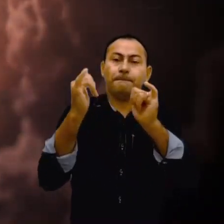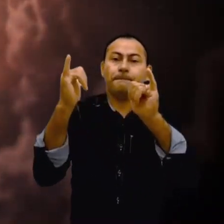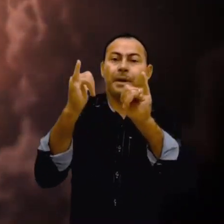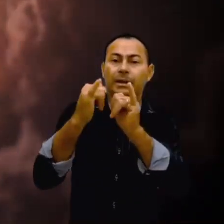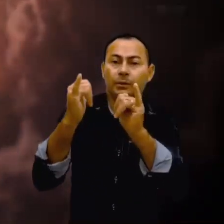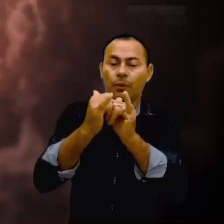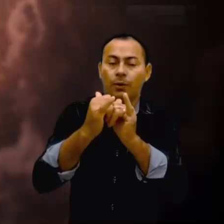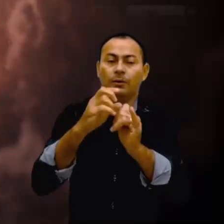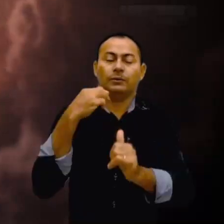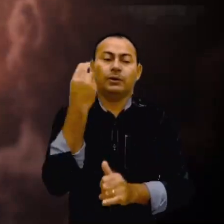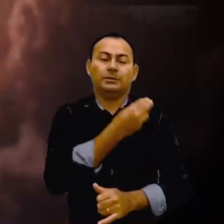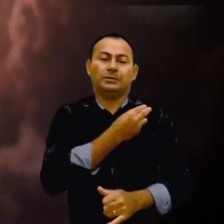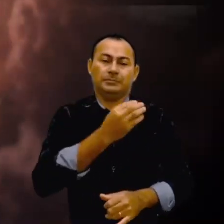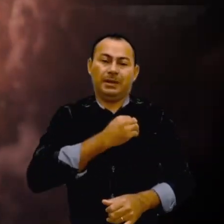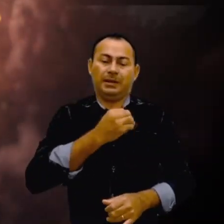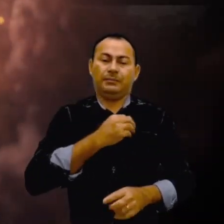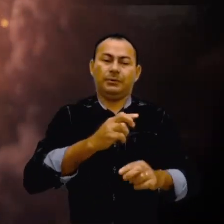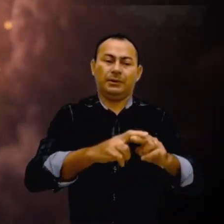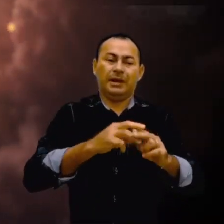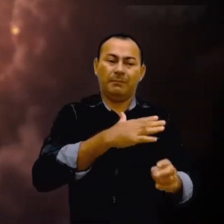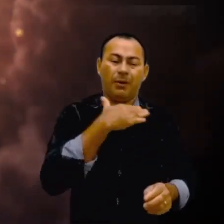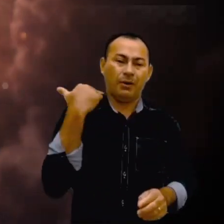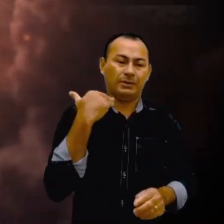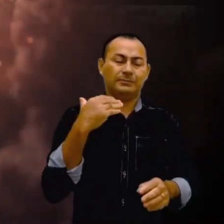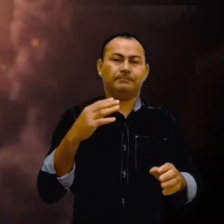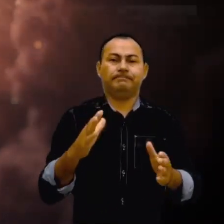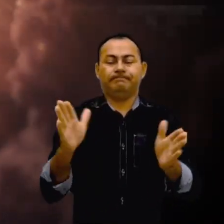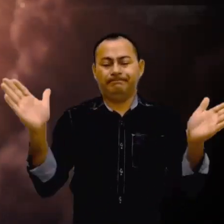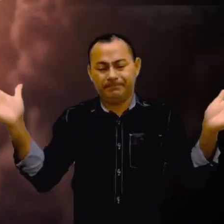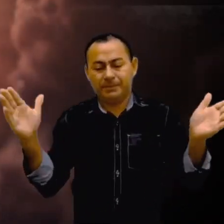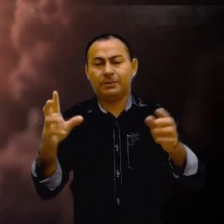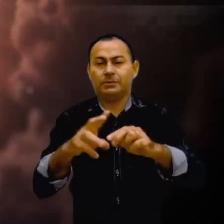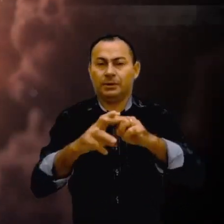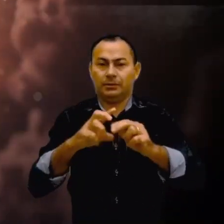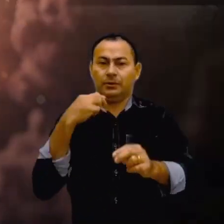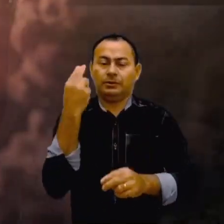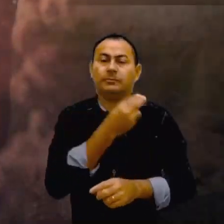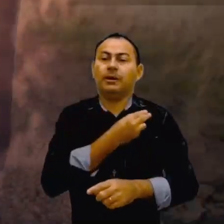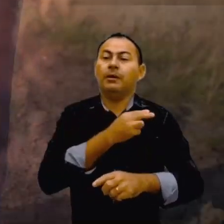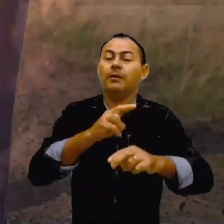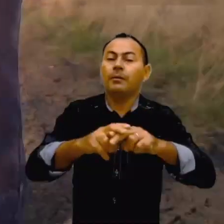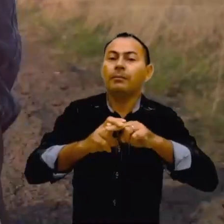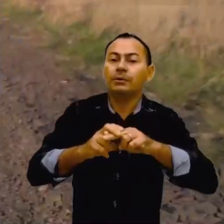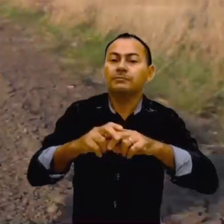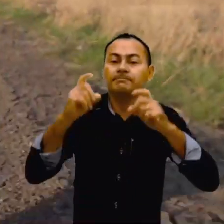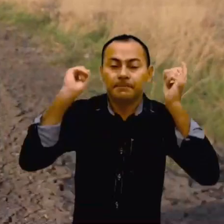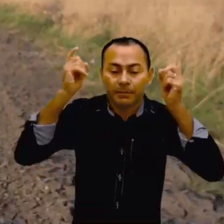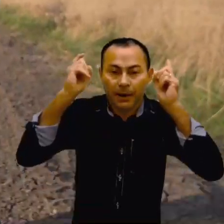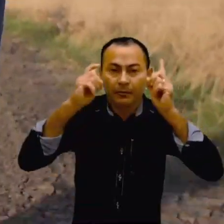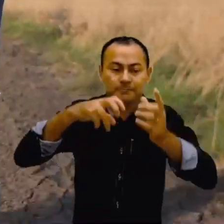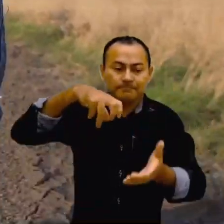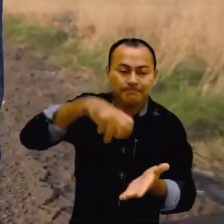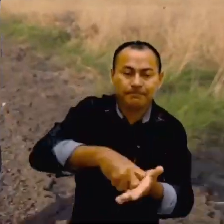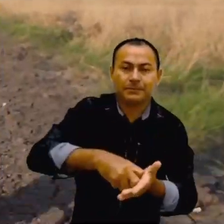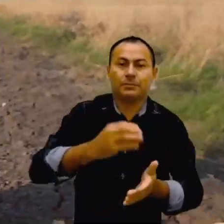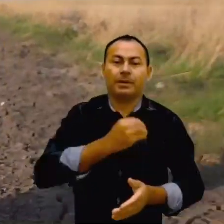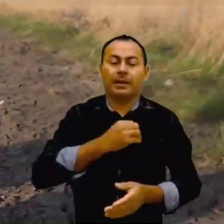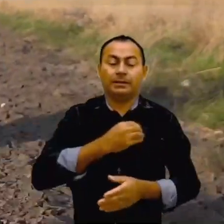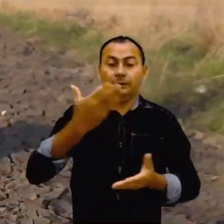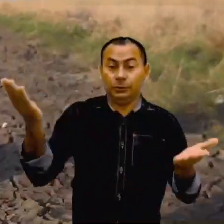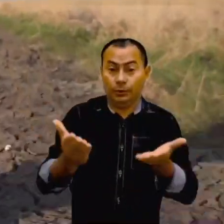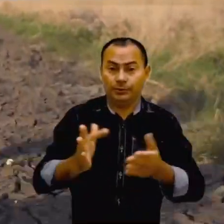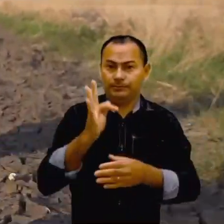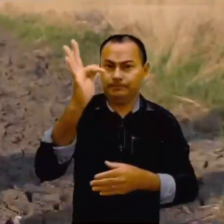e o poder da morte aniquilado. Por isso, não precisamos nos preocupar com pena do pecado, nem presente nem